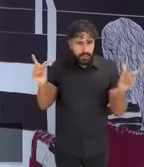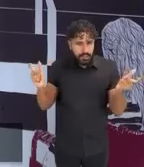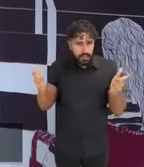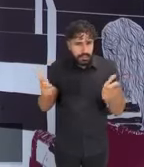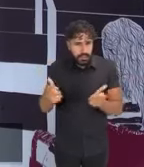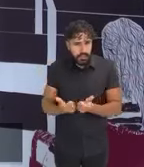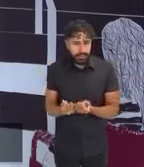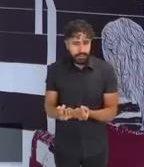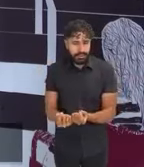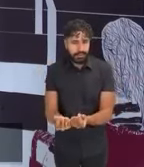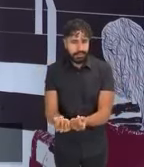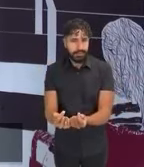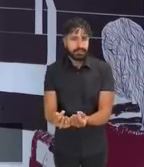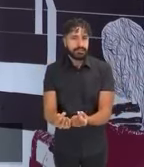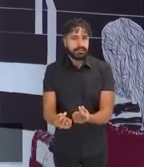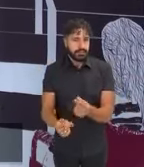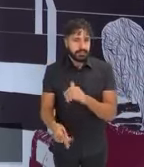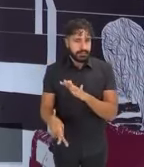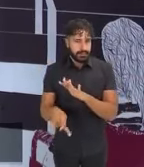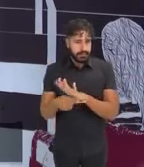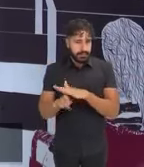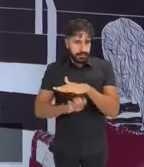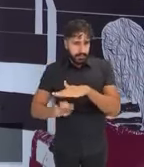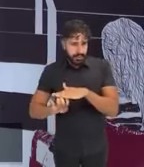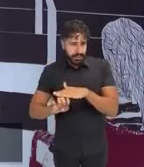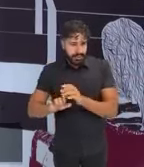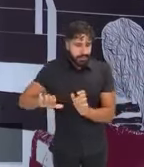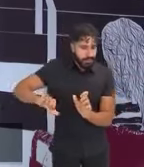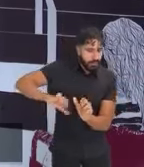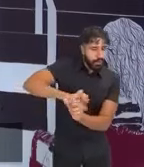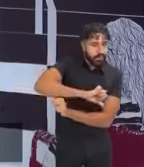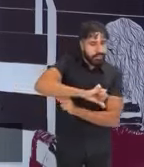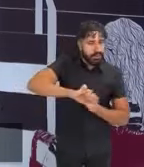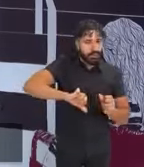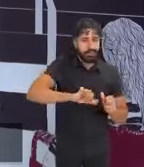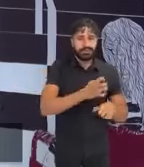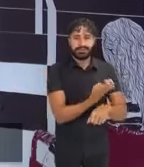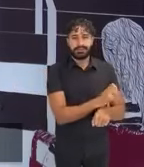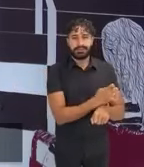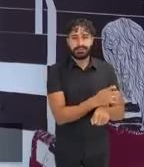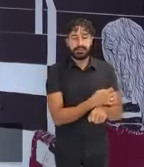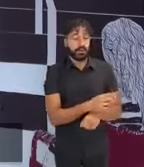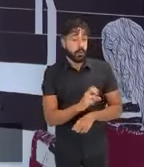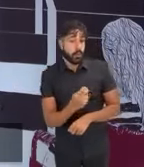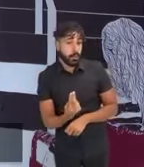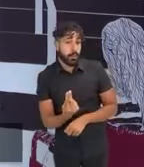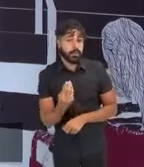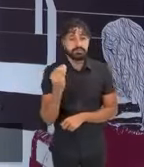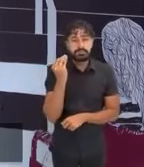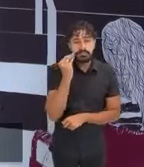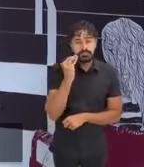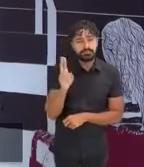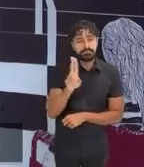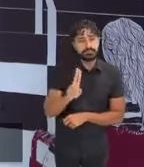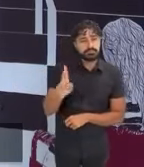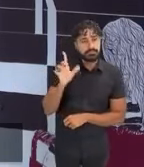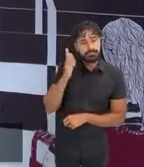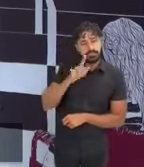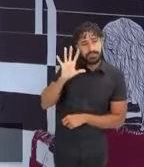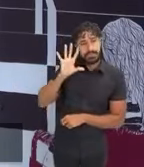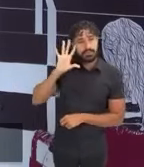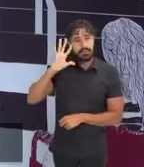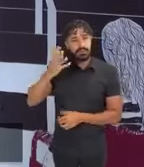da empresa utilizando o estágio. Ou quando você tenta utilizar-se para suprir falta